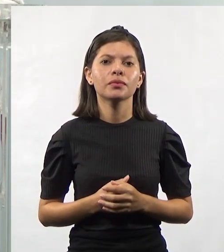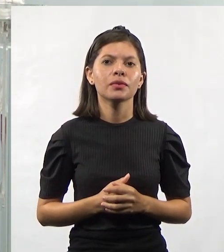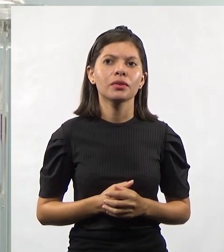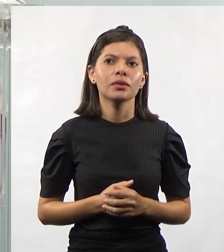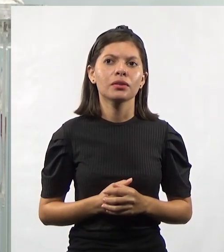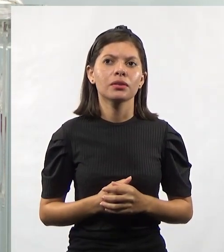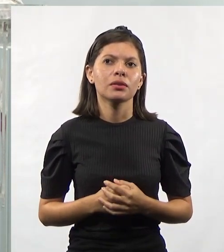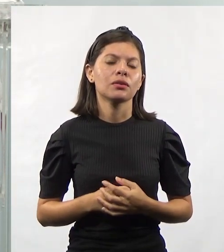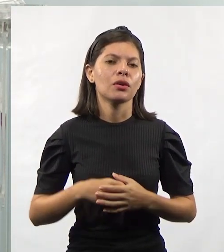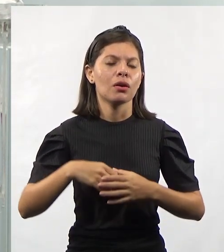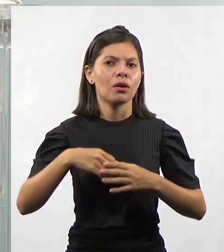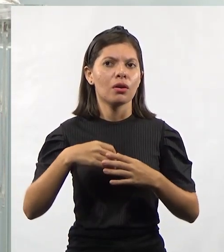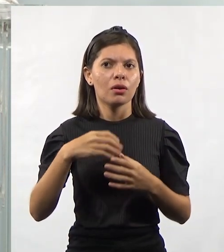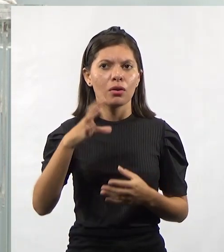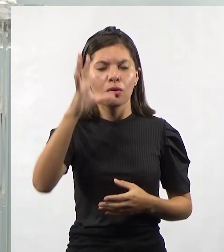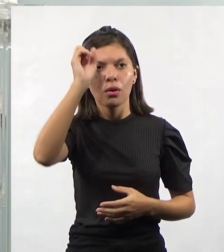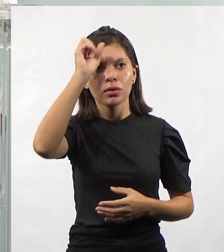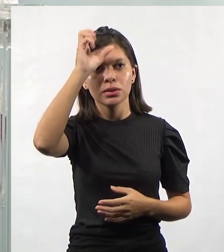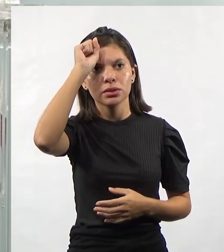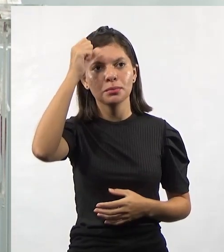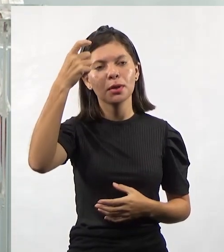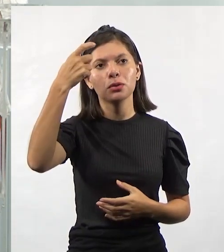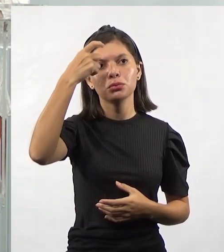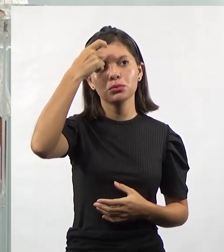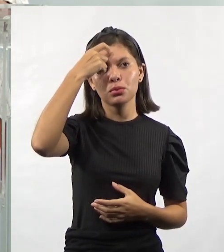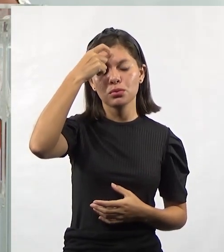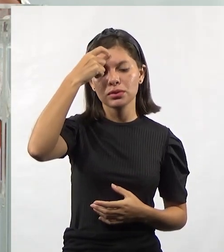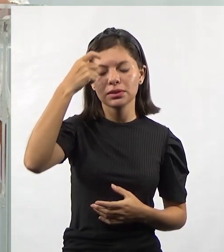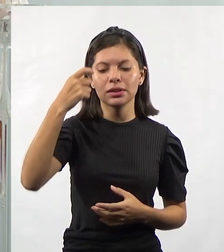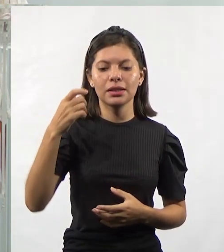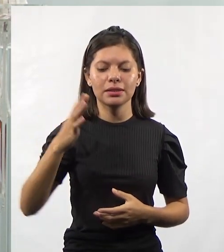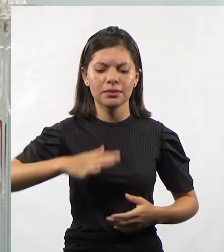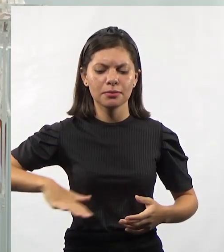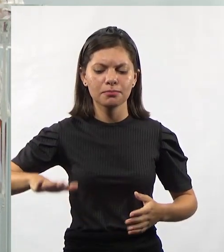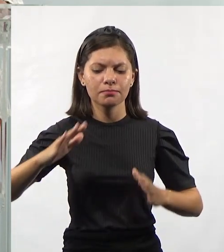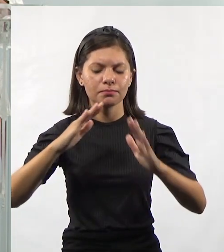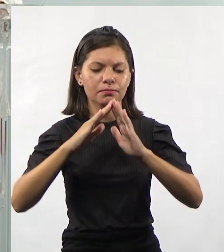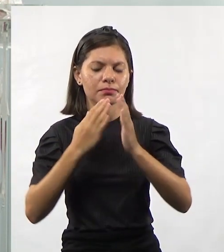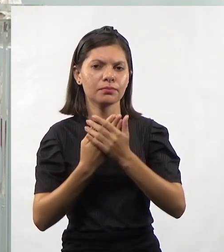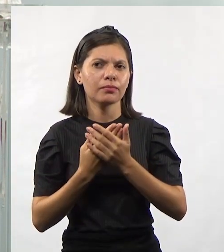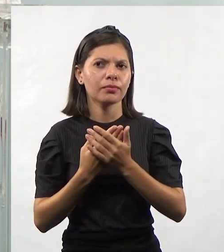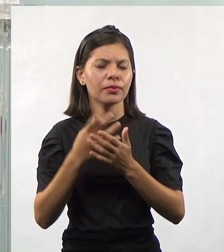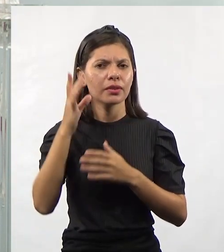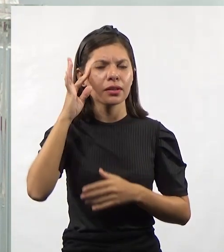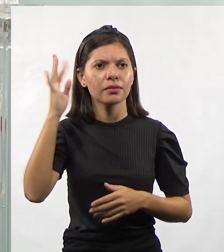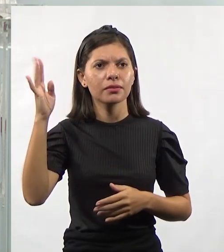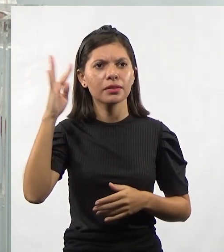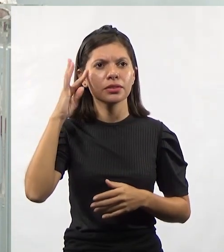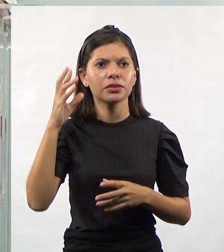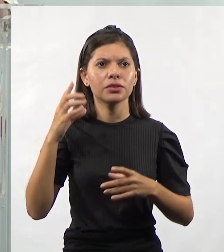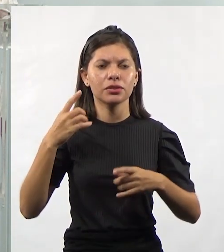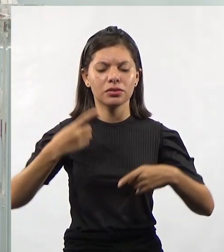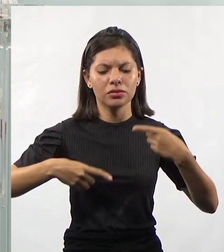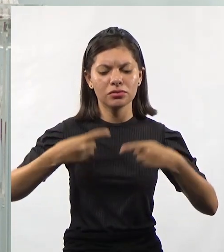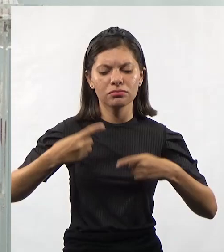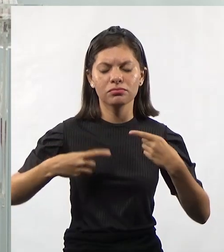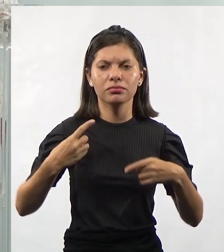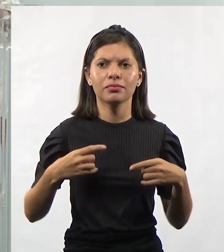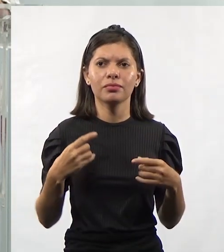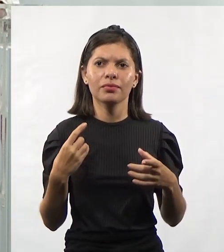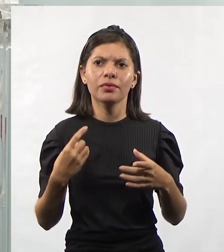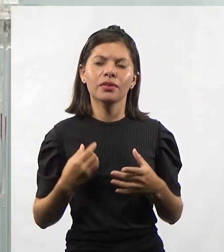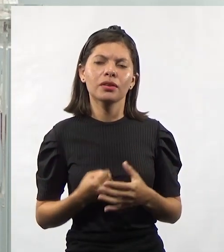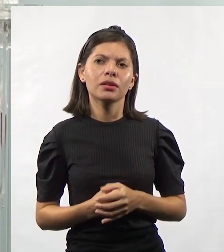Quanto mais o ambiente escolar tiver conhecimento, tiver consciência,